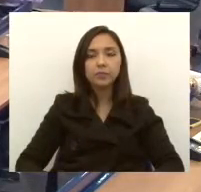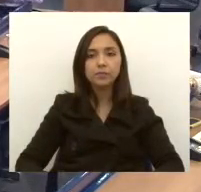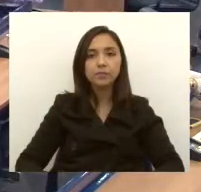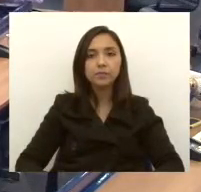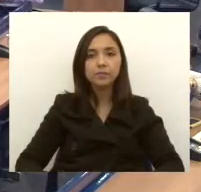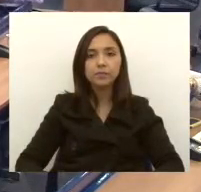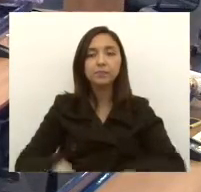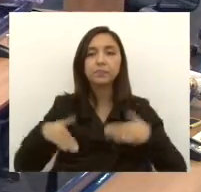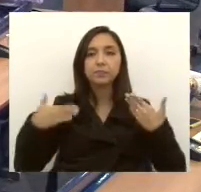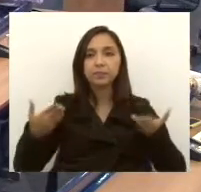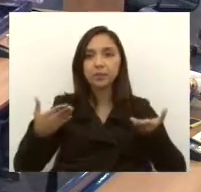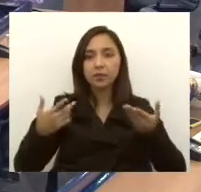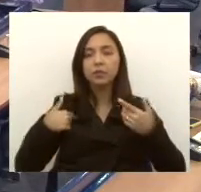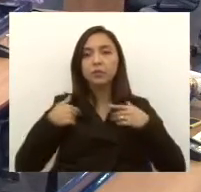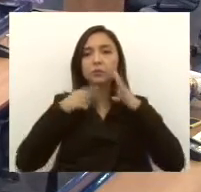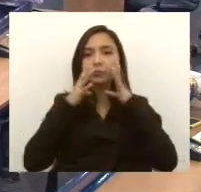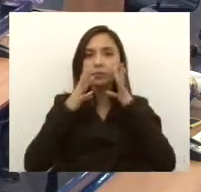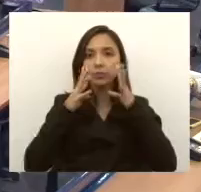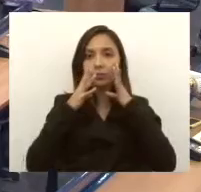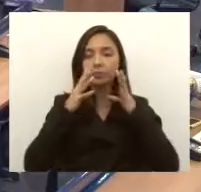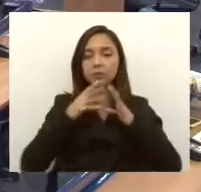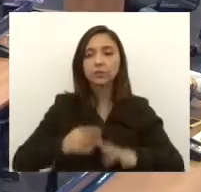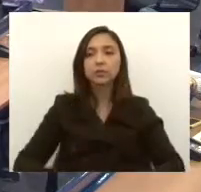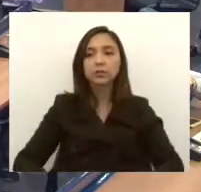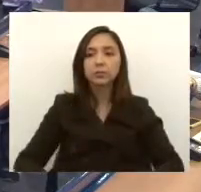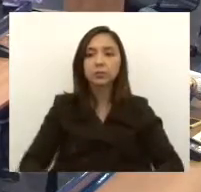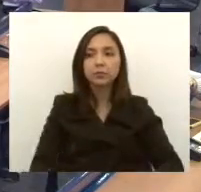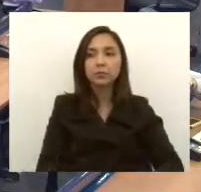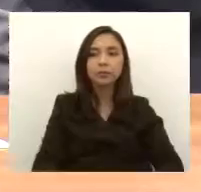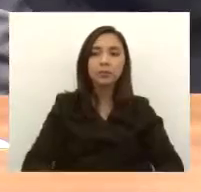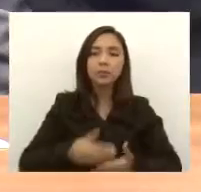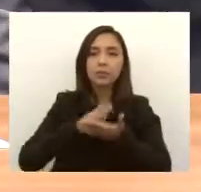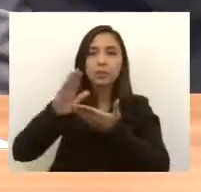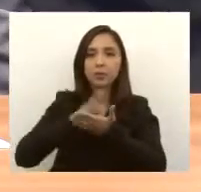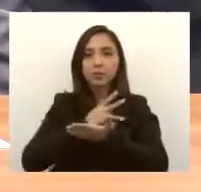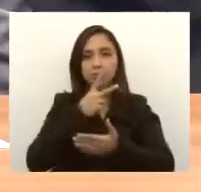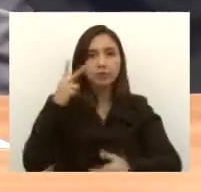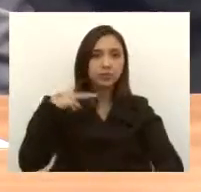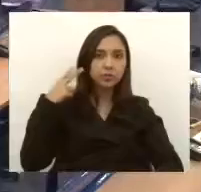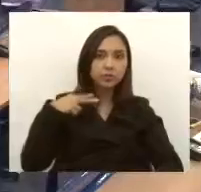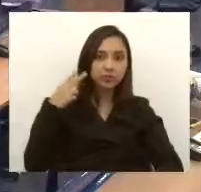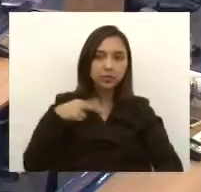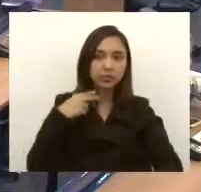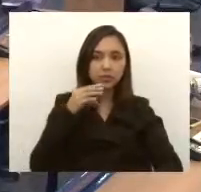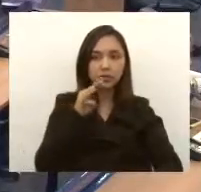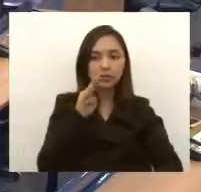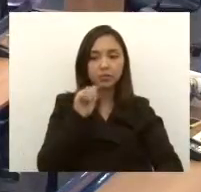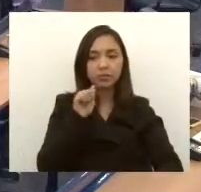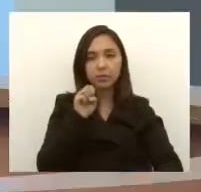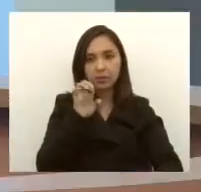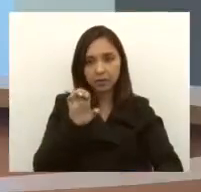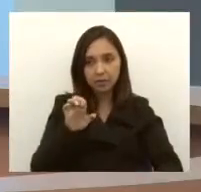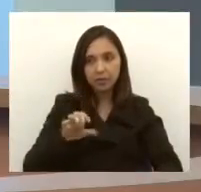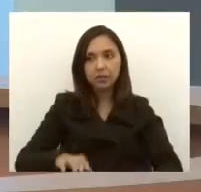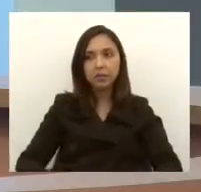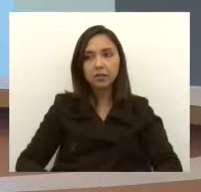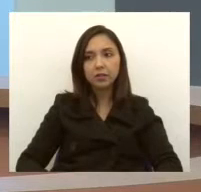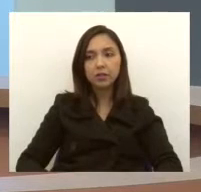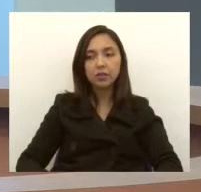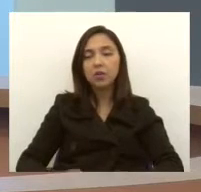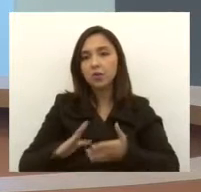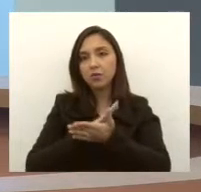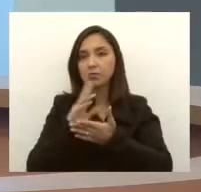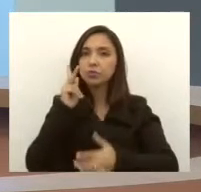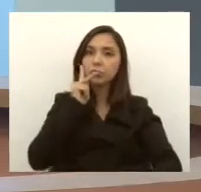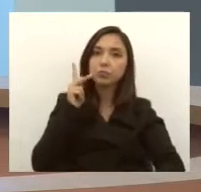Senhor presidente, ouvi atentamente alguns vereadores da base governista ou do Partido